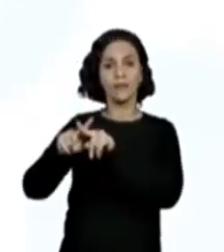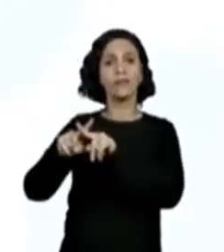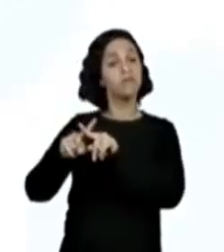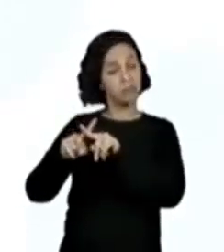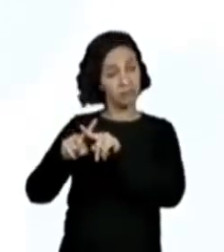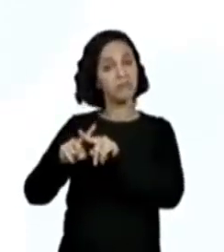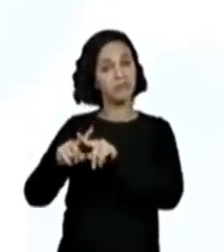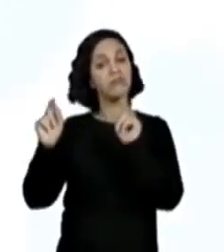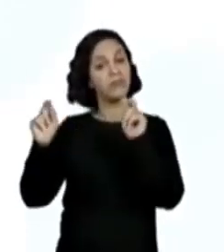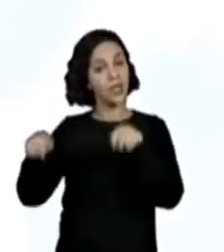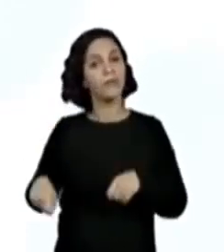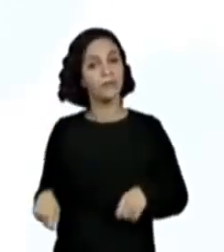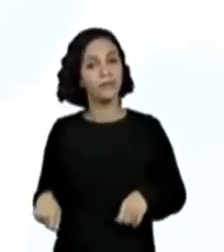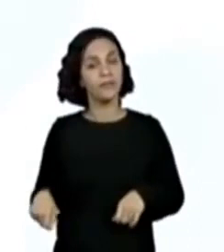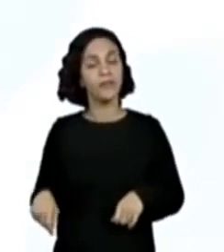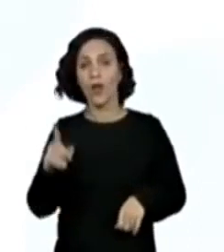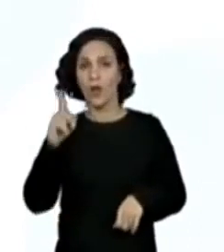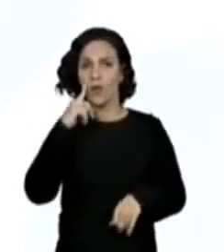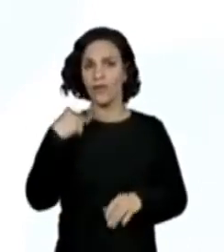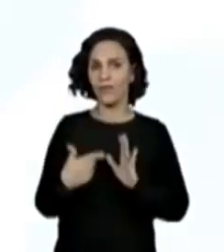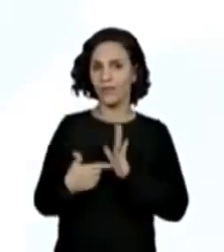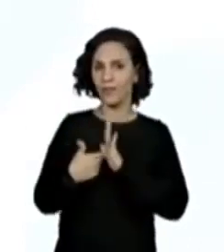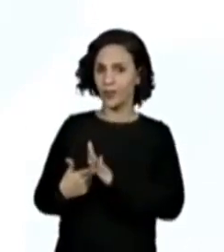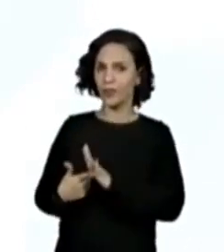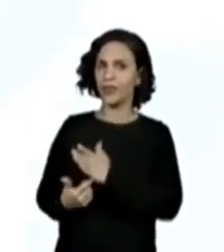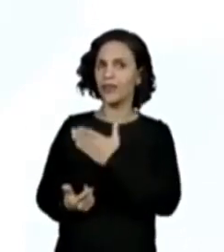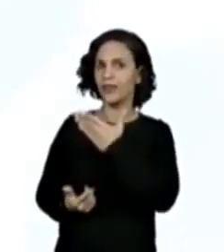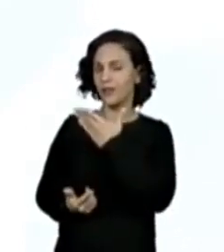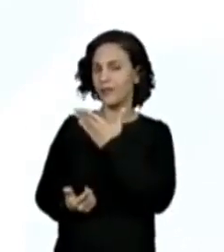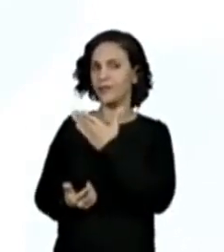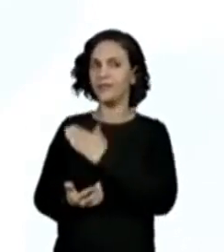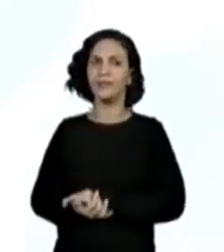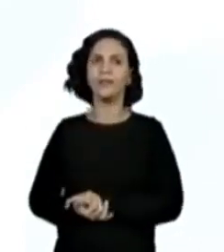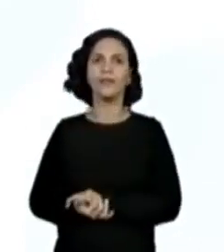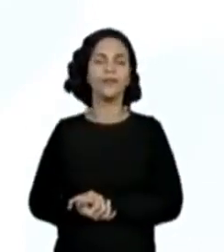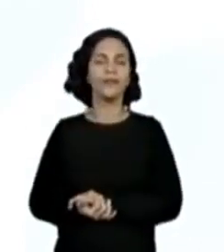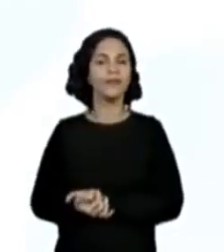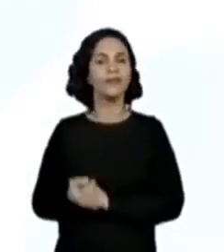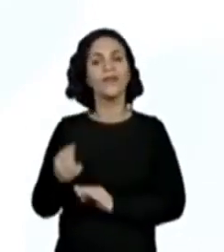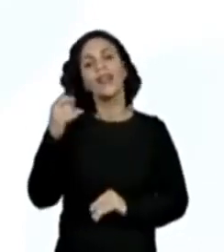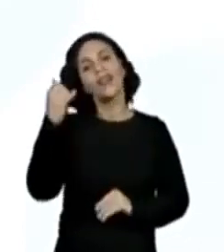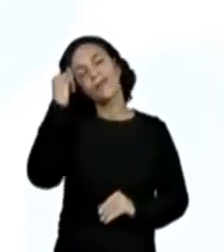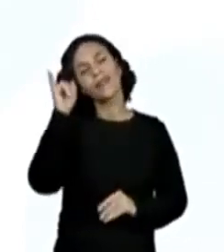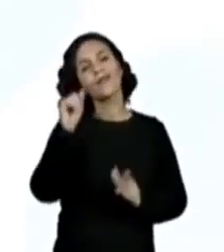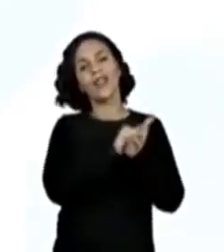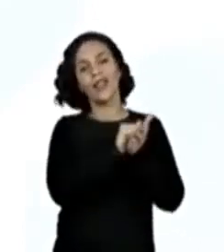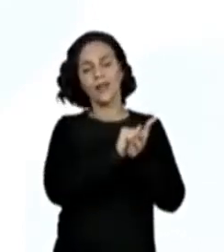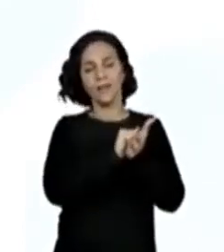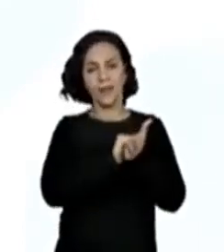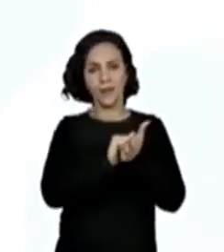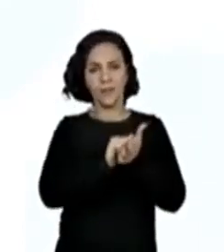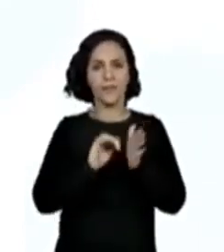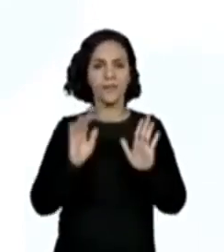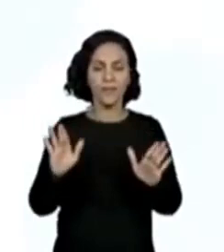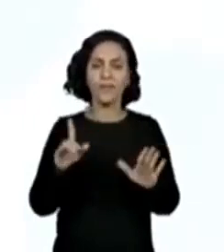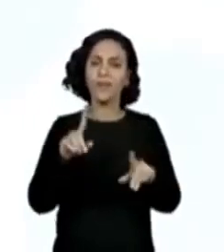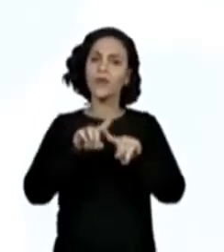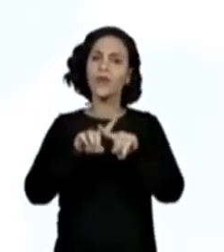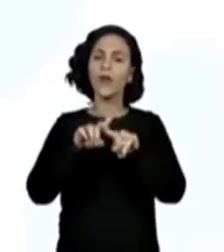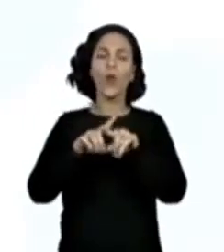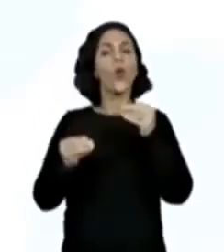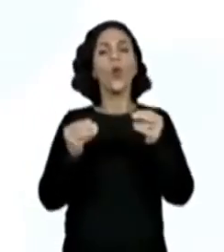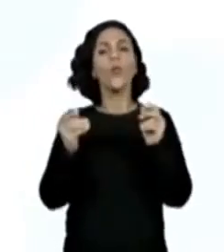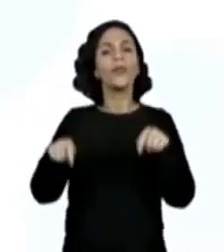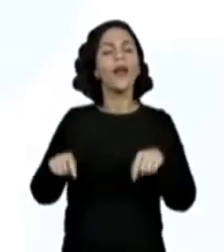multiplicar? Eu vou multiplicar aqui mesmo, no cantinho, tá bom? Para eu não ter que apagar. Que multiplicação eu posso